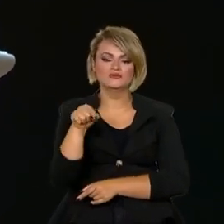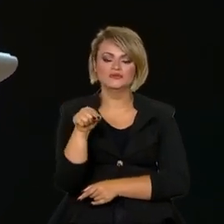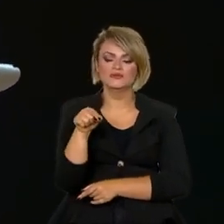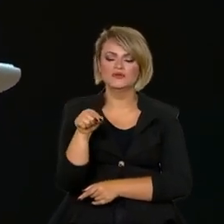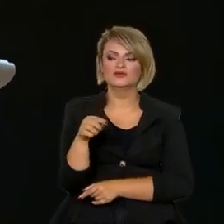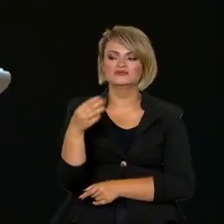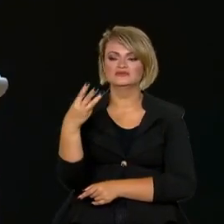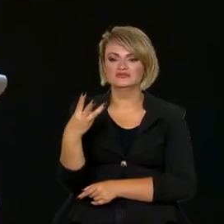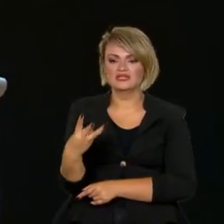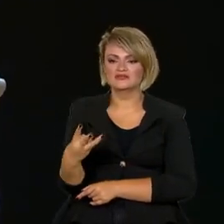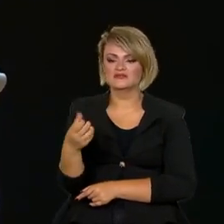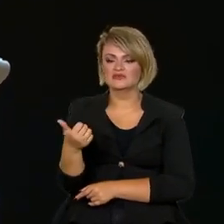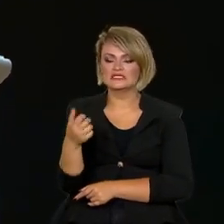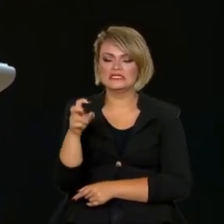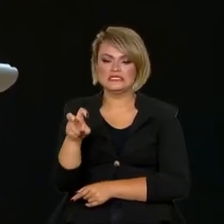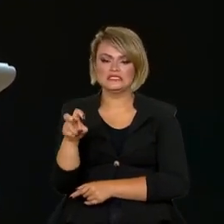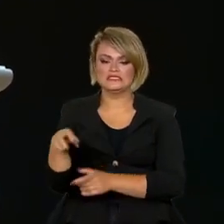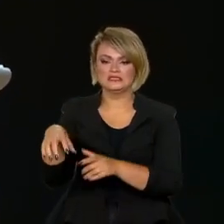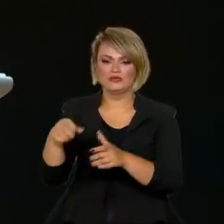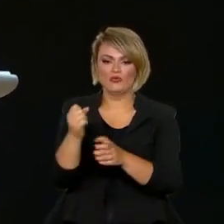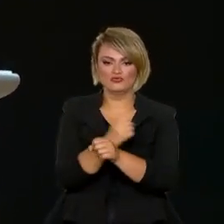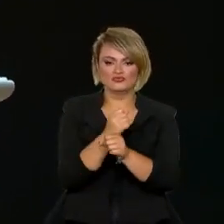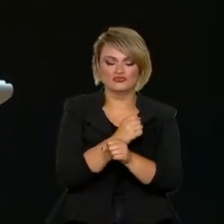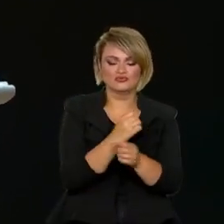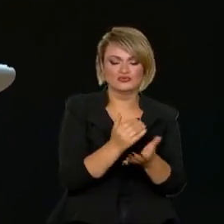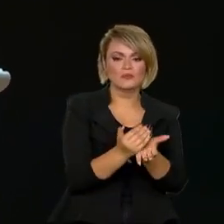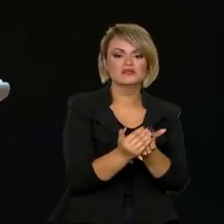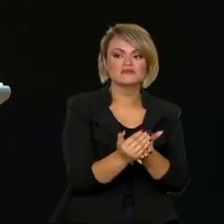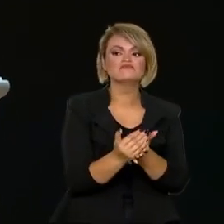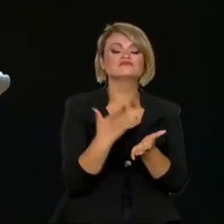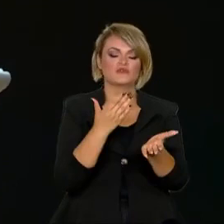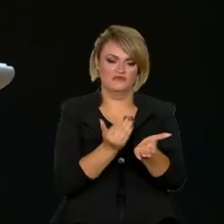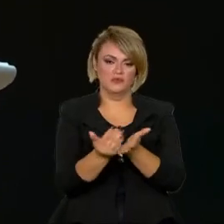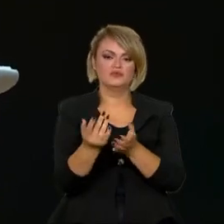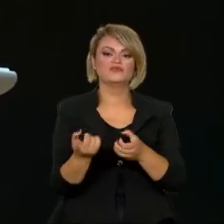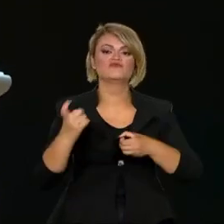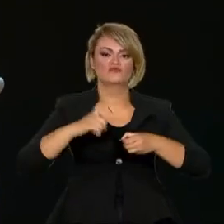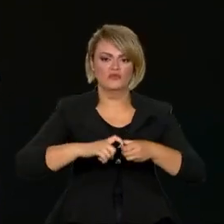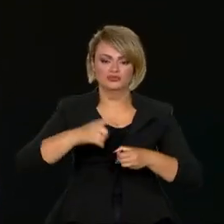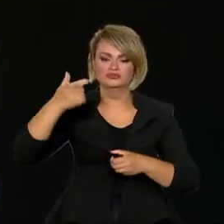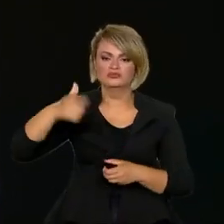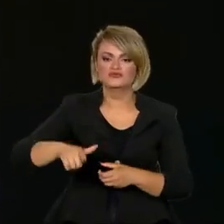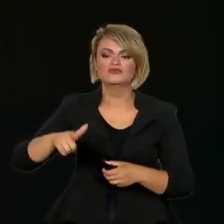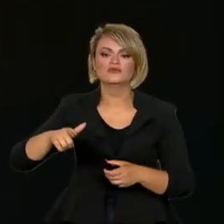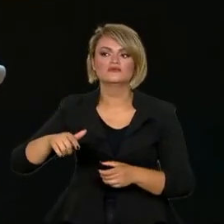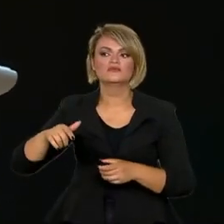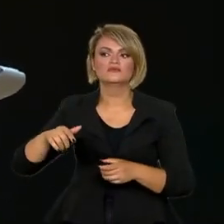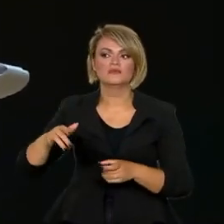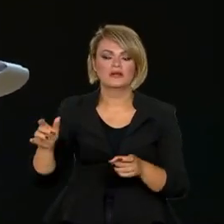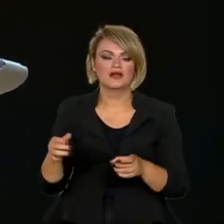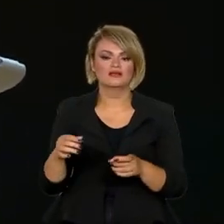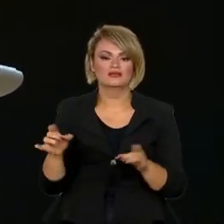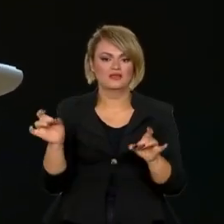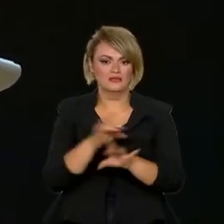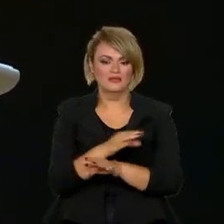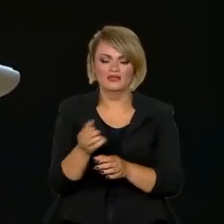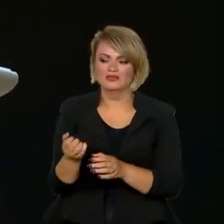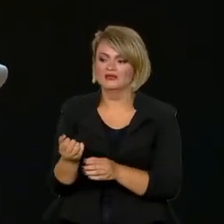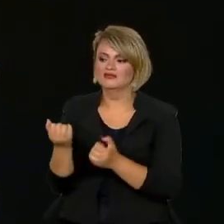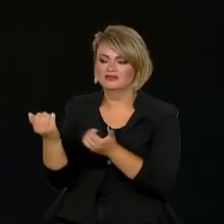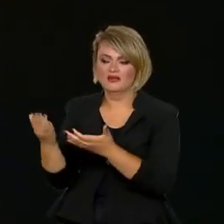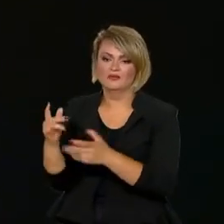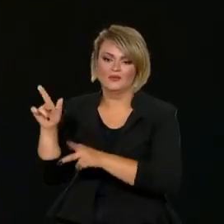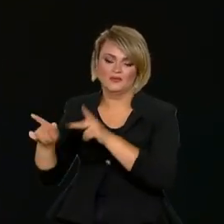2.315 unidades, elas todas estão sendo retomadas para que sejam entregues o mais rapidamente possível à população. E iniciamos